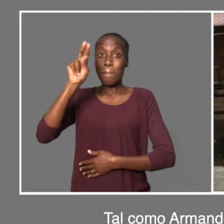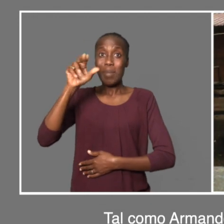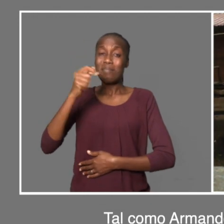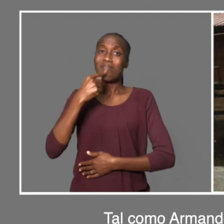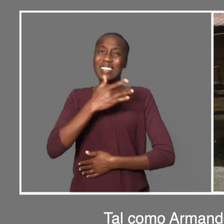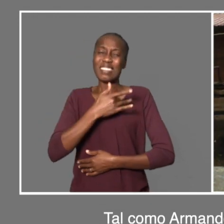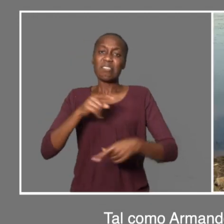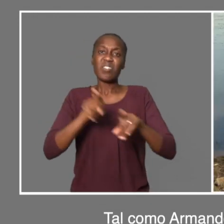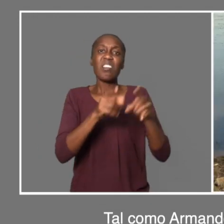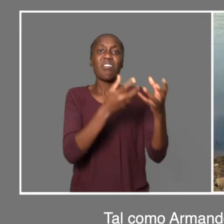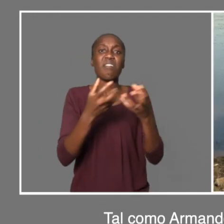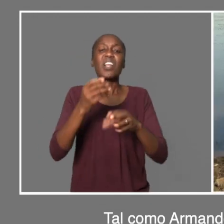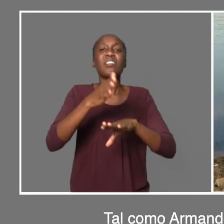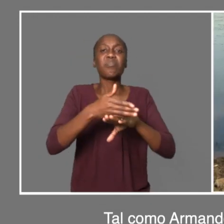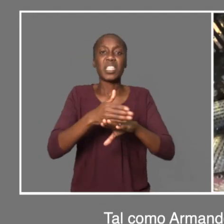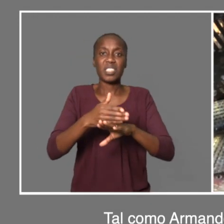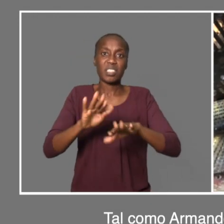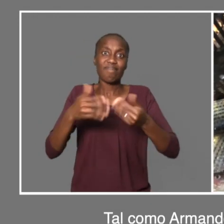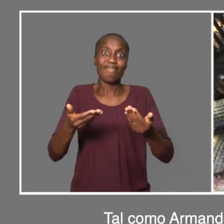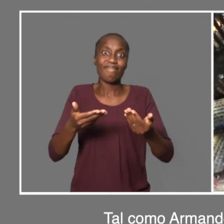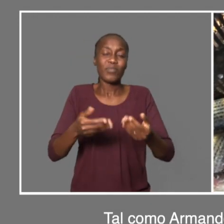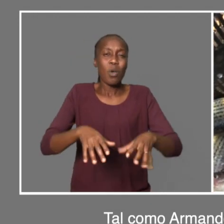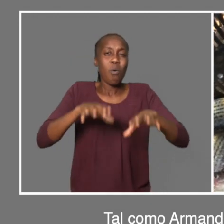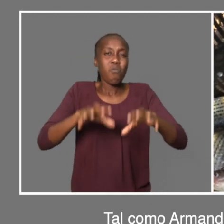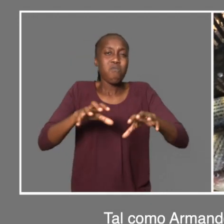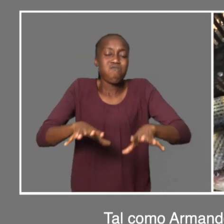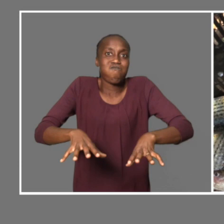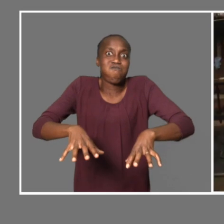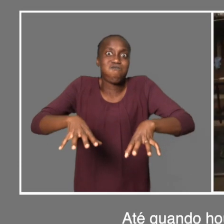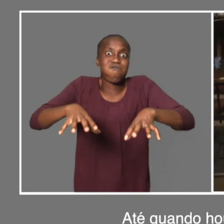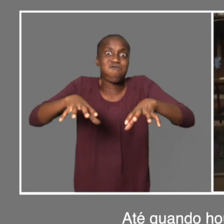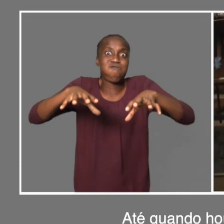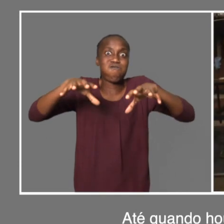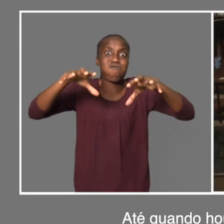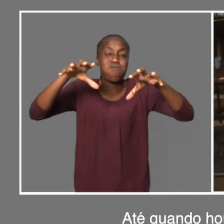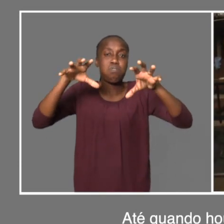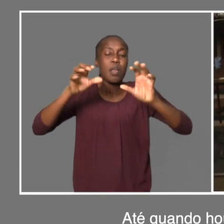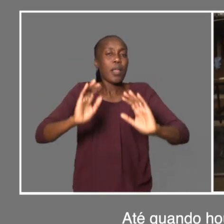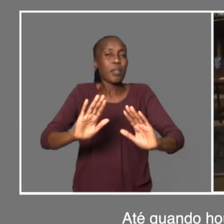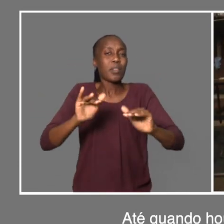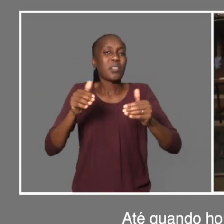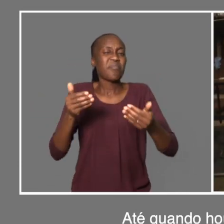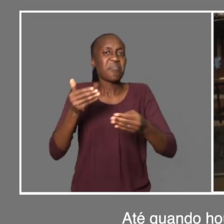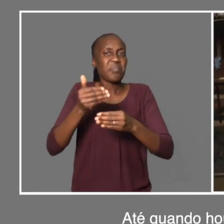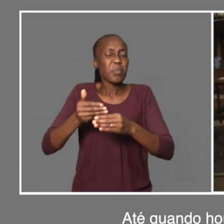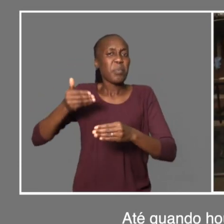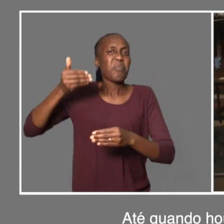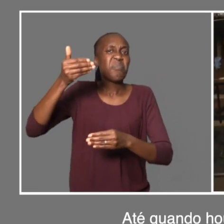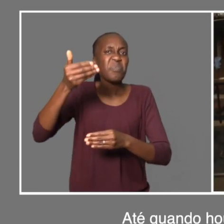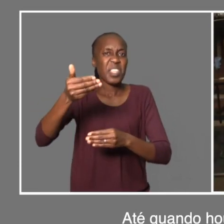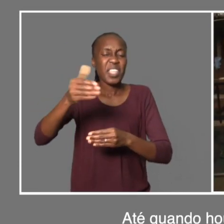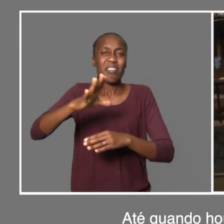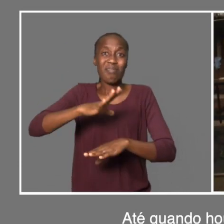cor humana também se ressentem da escassez de peixe pouco tempo cova cheia aquelas cheias